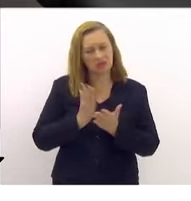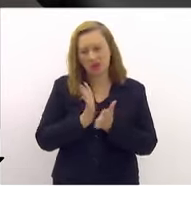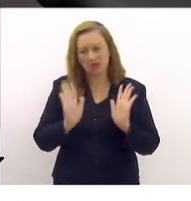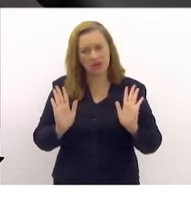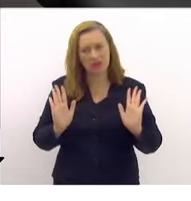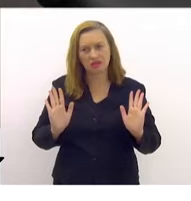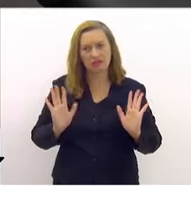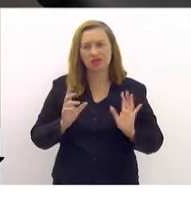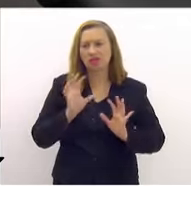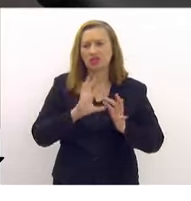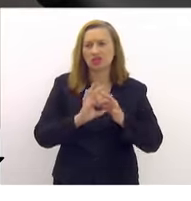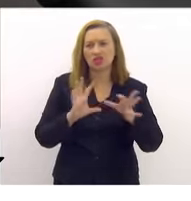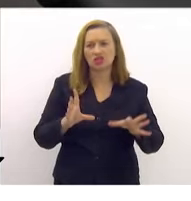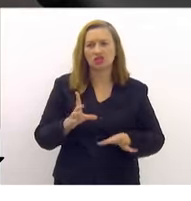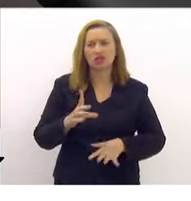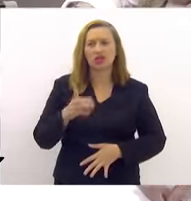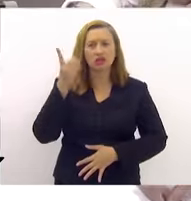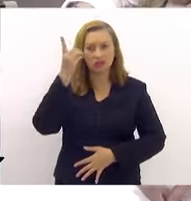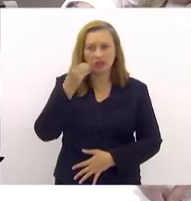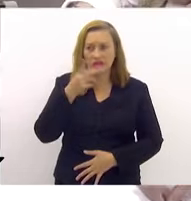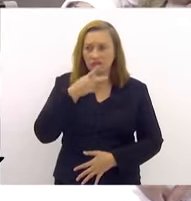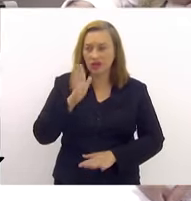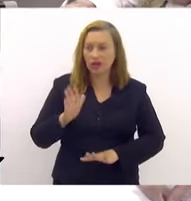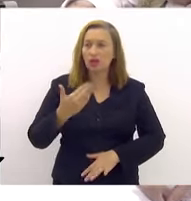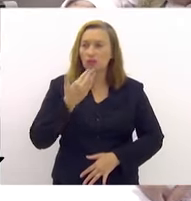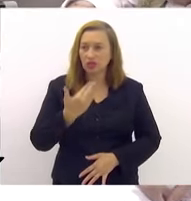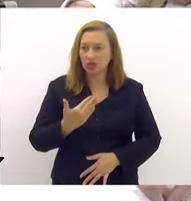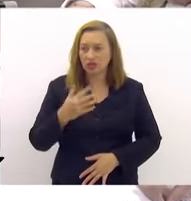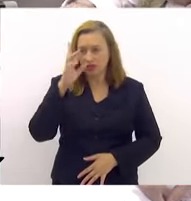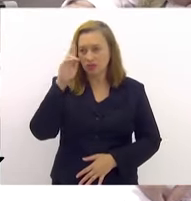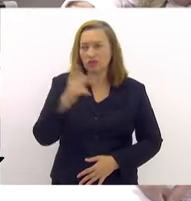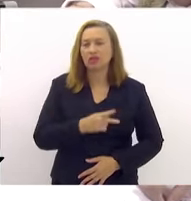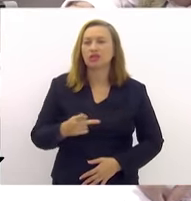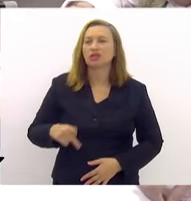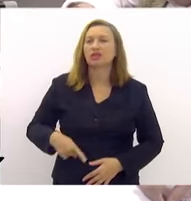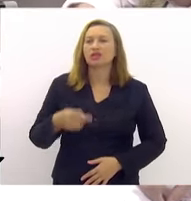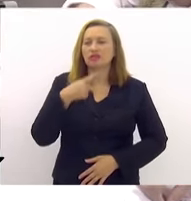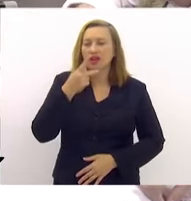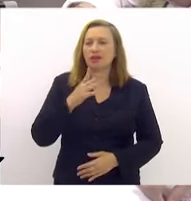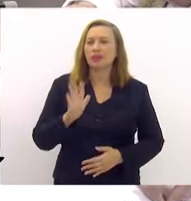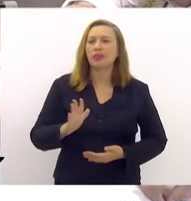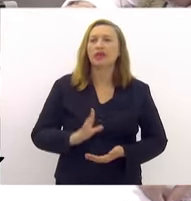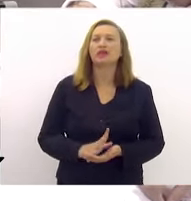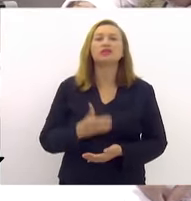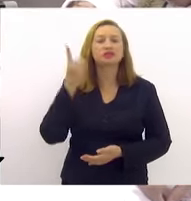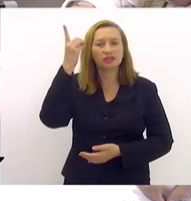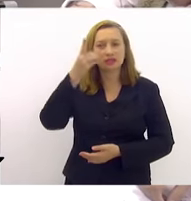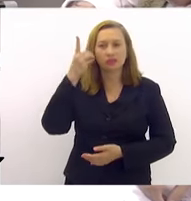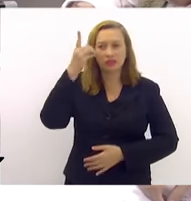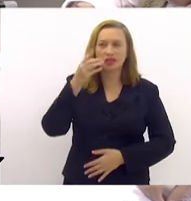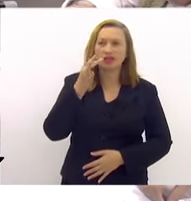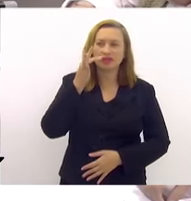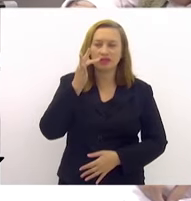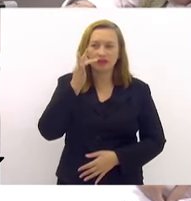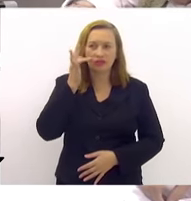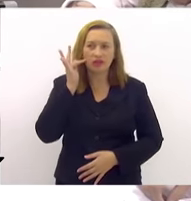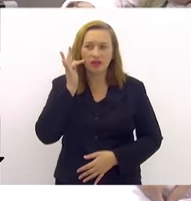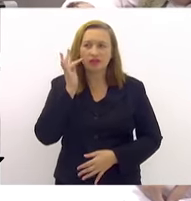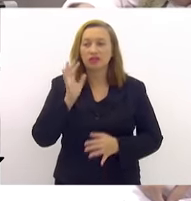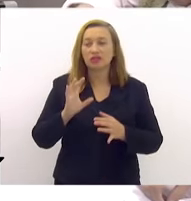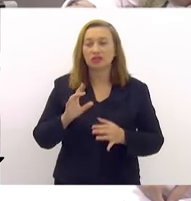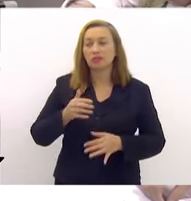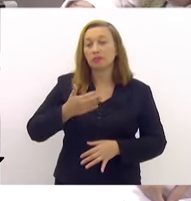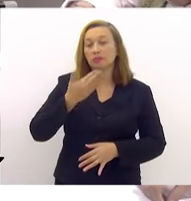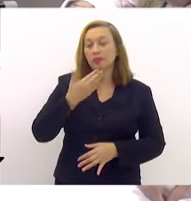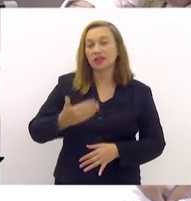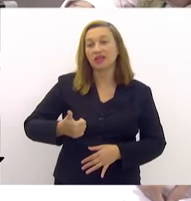uma parte aqui para a deputada presidente, Verônica. Eu pedi, presidente, por favor. Deputado Serafim pediu na frente de Vossa Excelência, mas... É